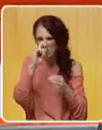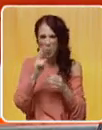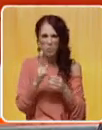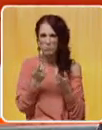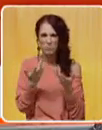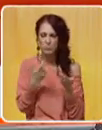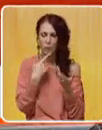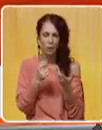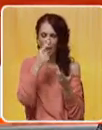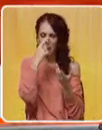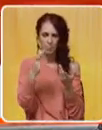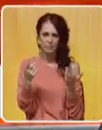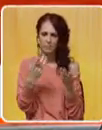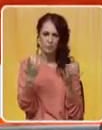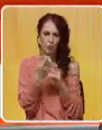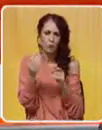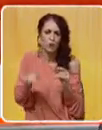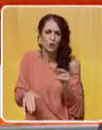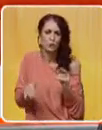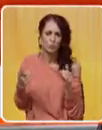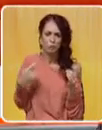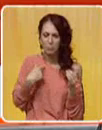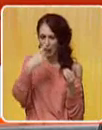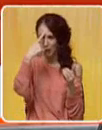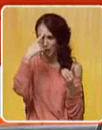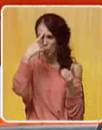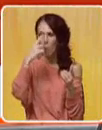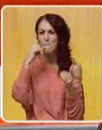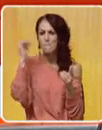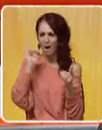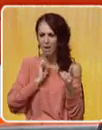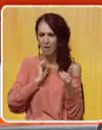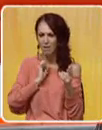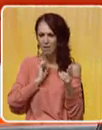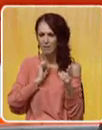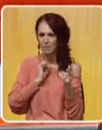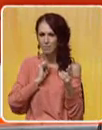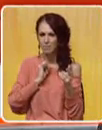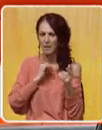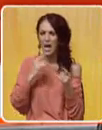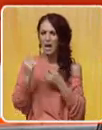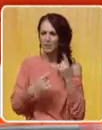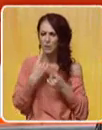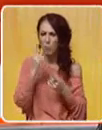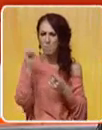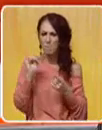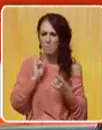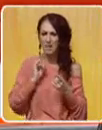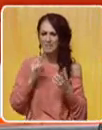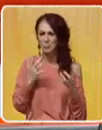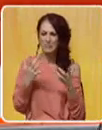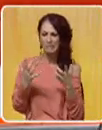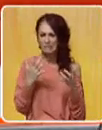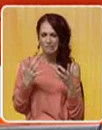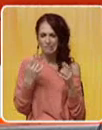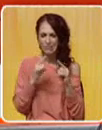bem mas não podes recordara Mas o que eu me lembro é que o meu pai tinha às vezes algumas alguns desaguisado desaguisado amigáveis